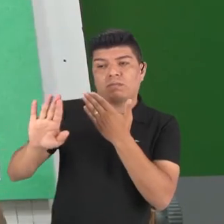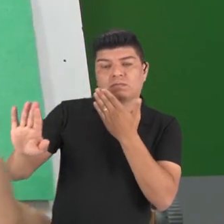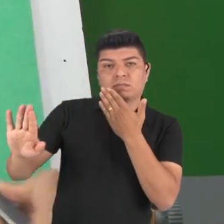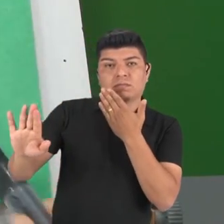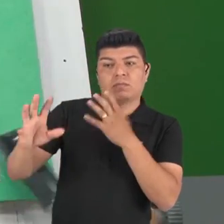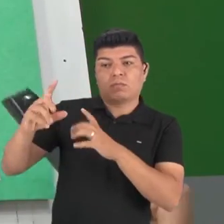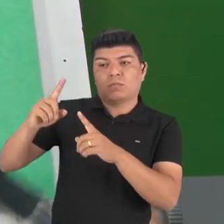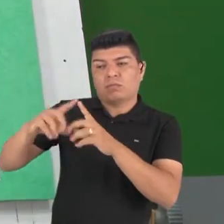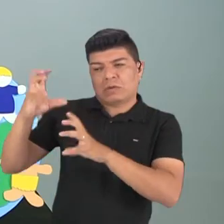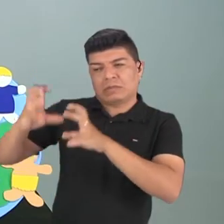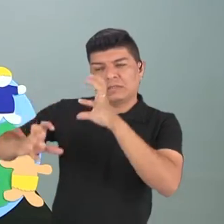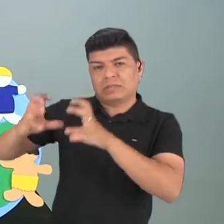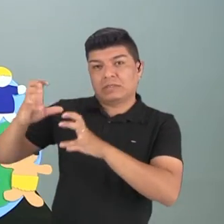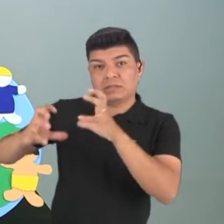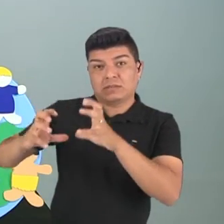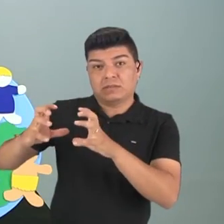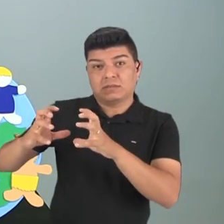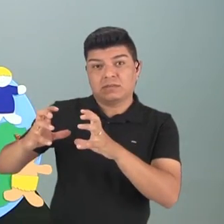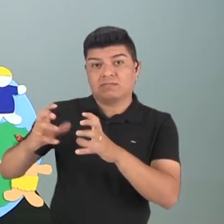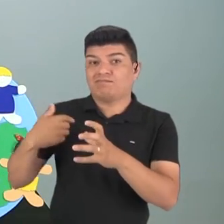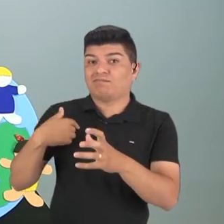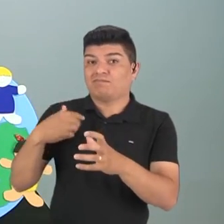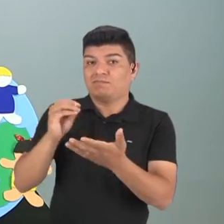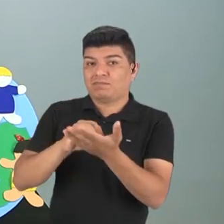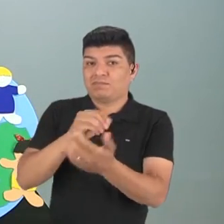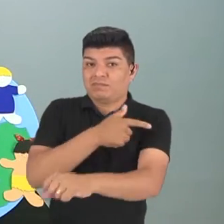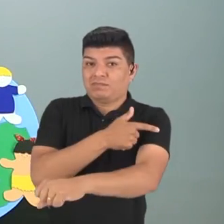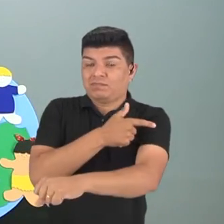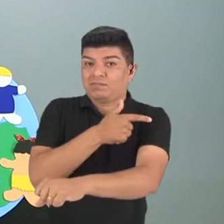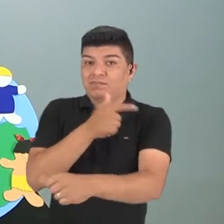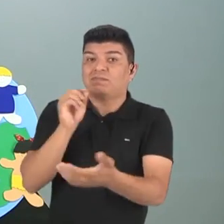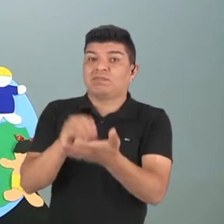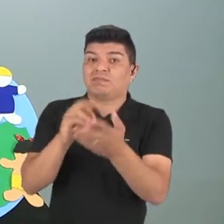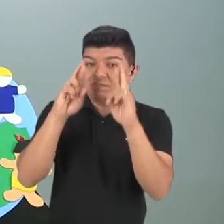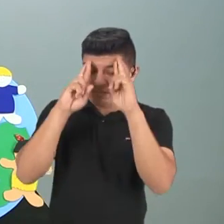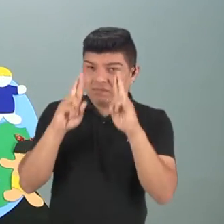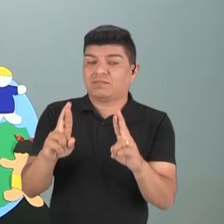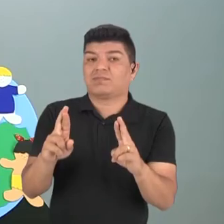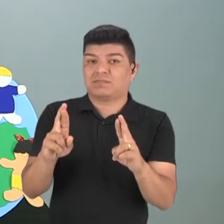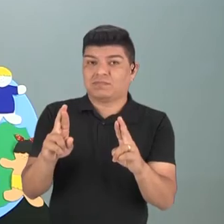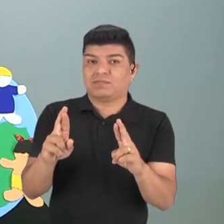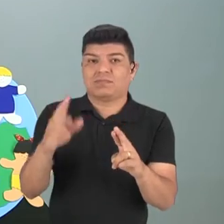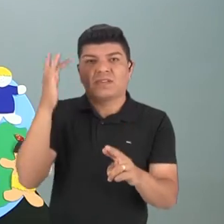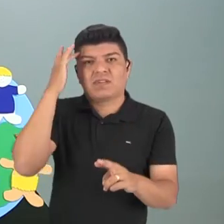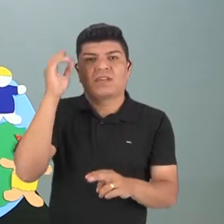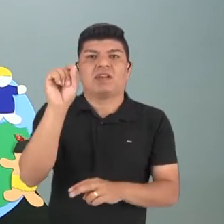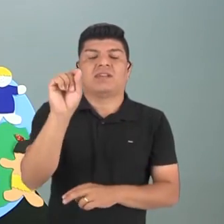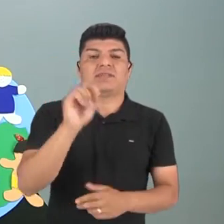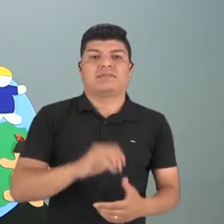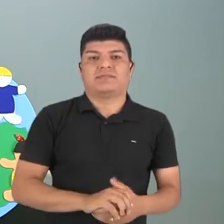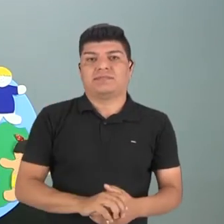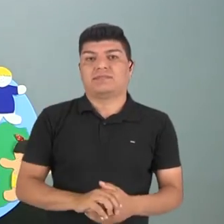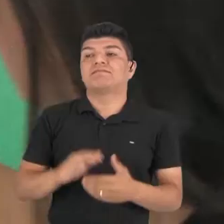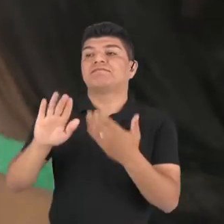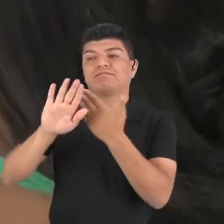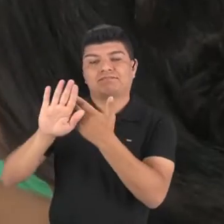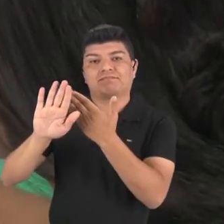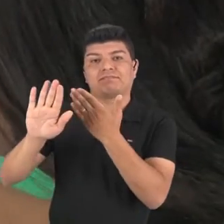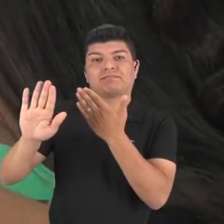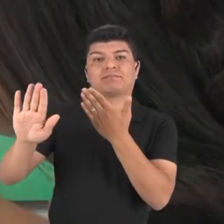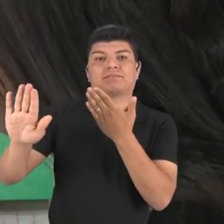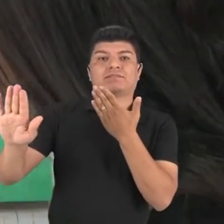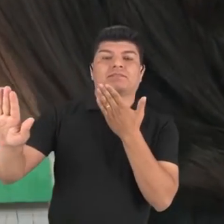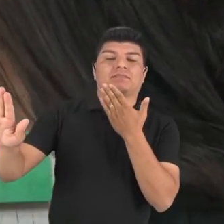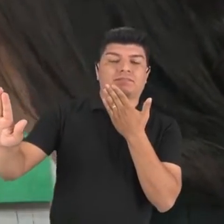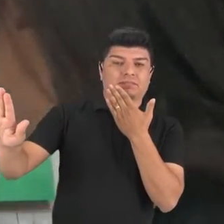porque bater e xingar as pessoas é desrespeito. O que você acha? Nós devemos se